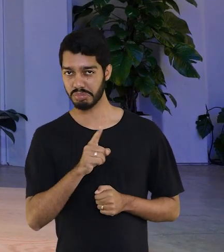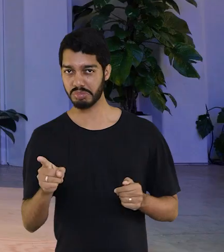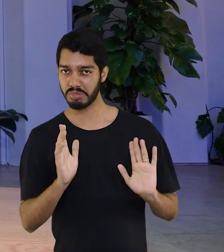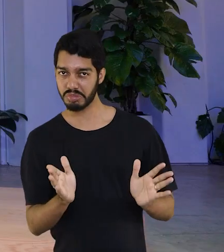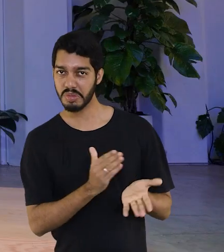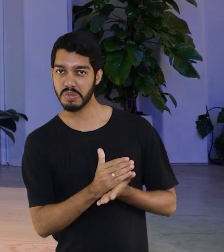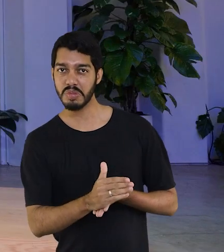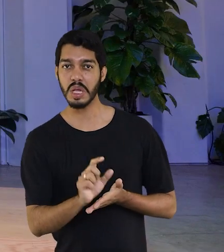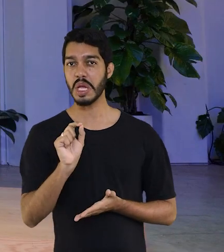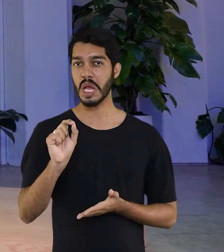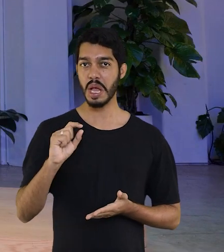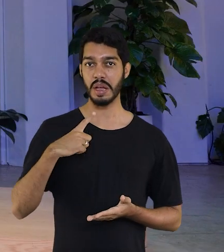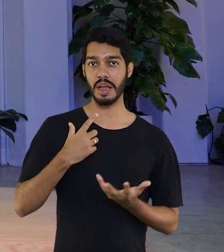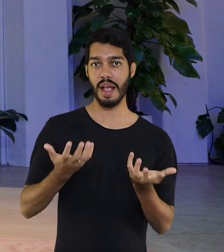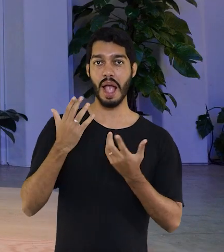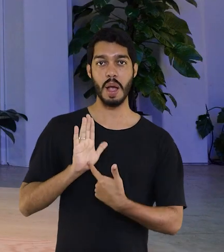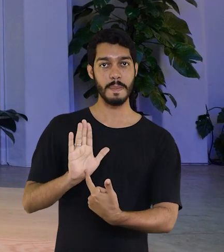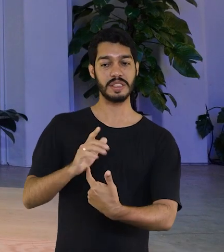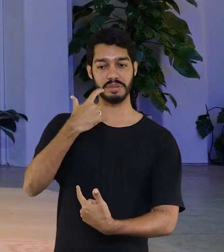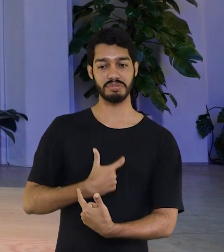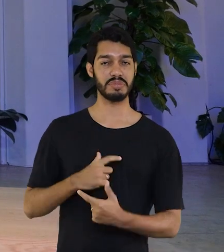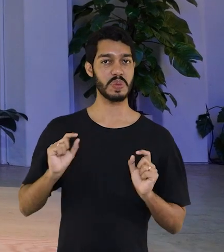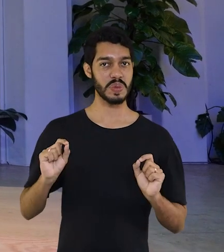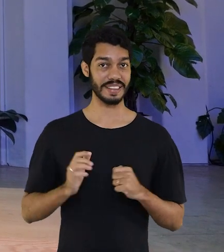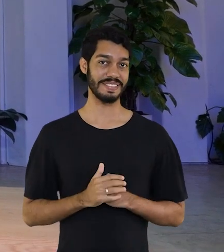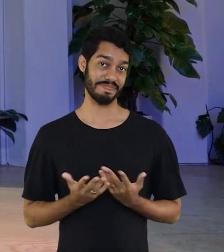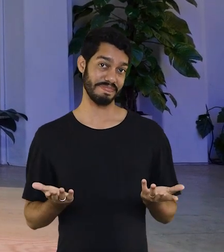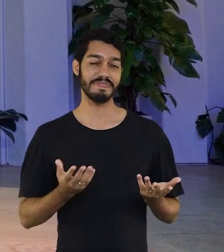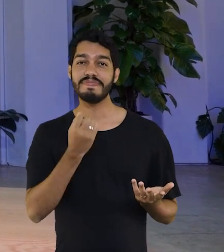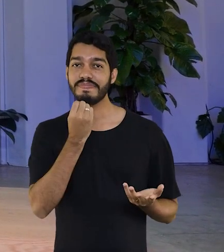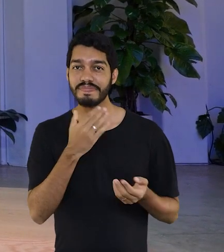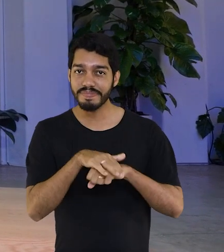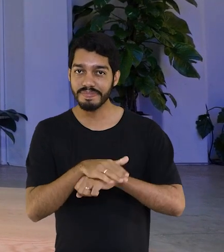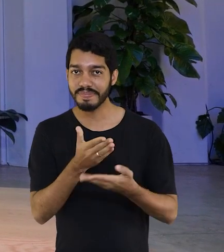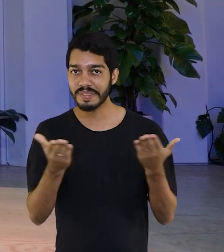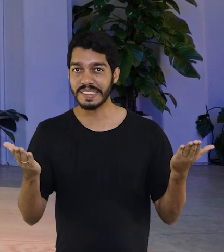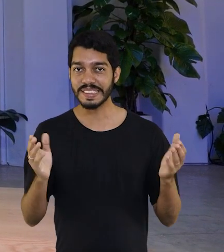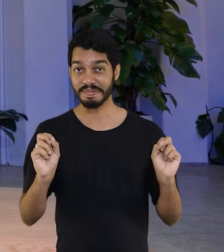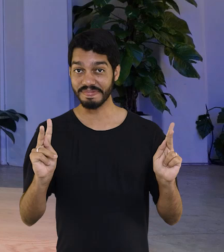começar. Quem quer começar se apresentando? Bom, boa noite, pessoal.